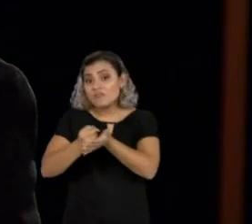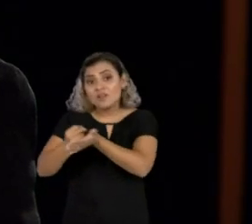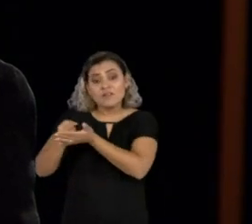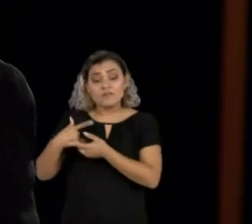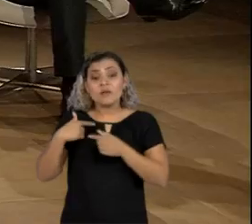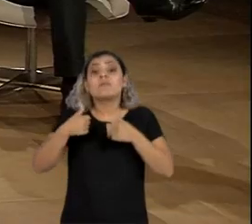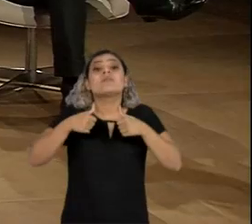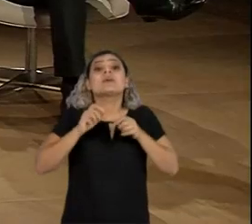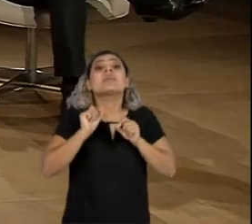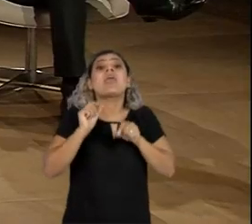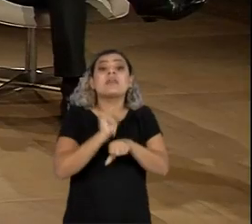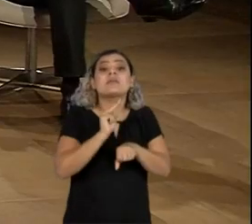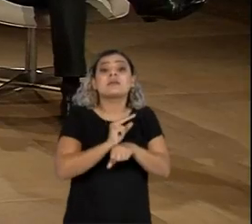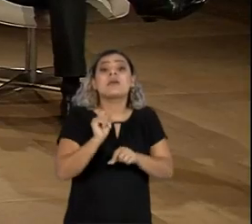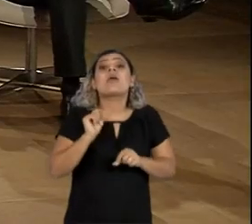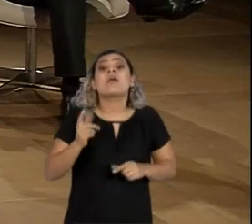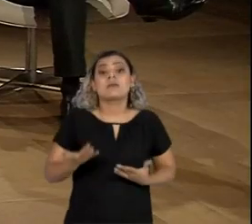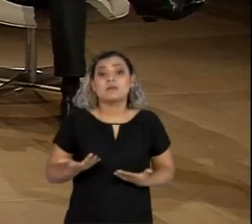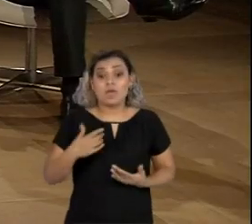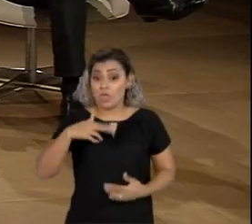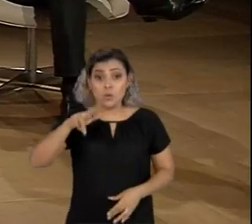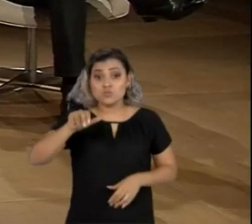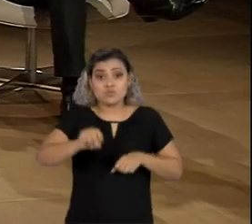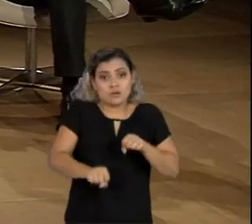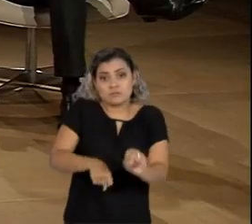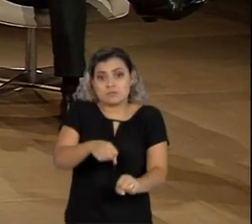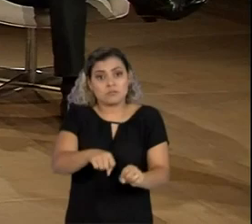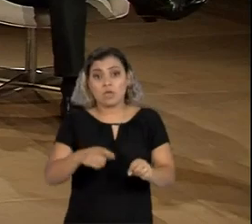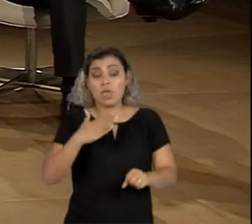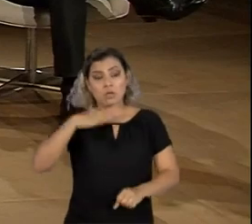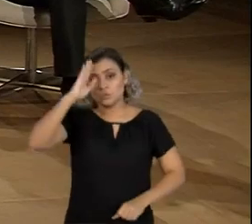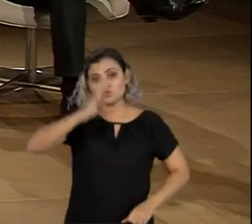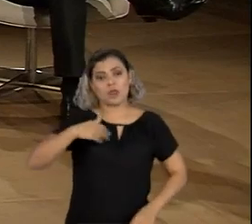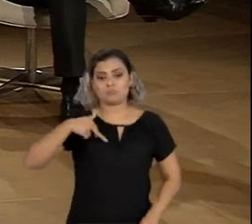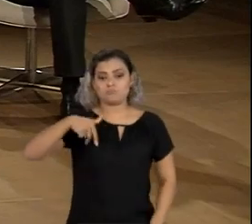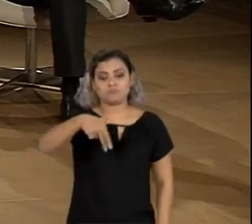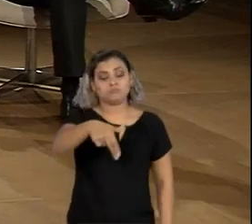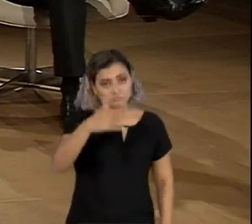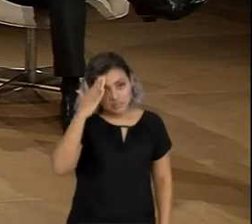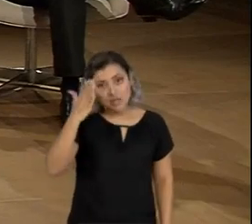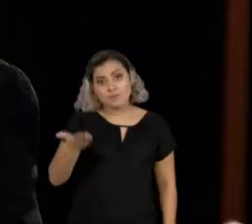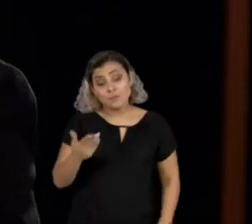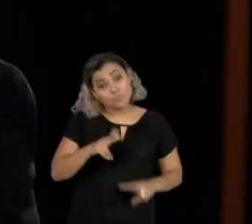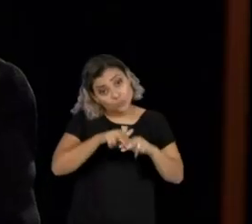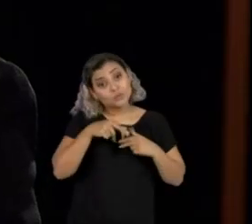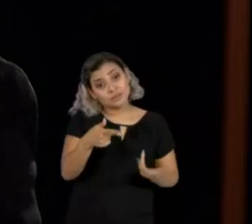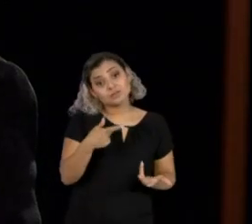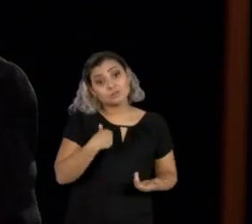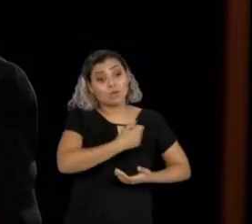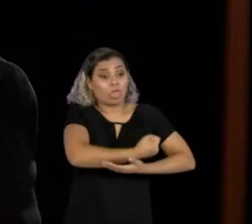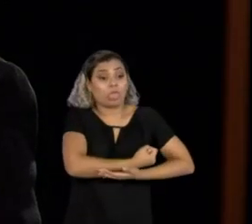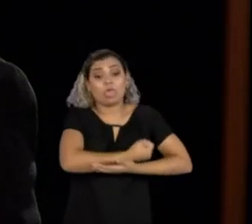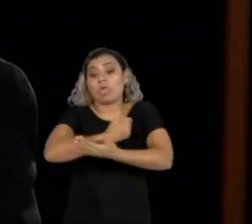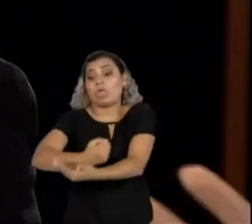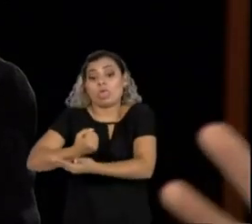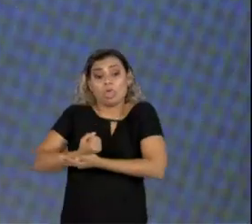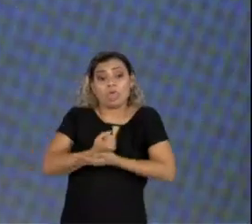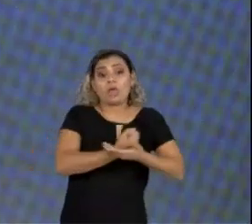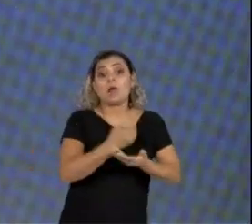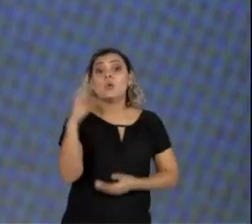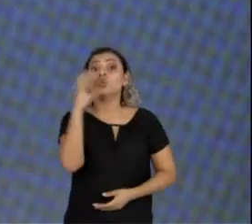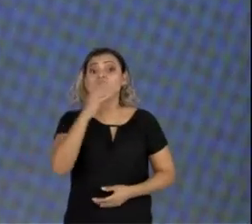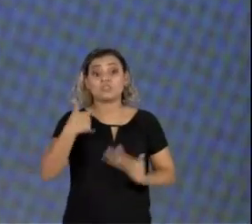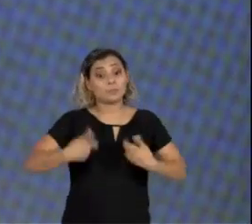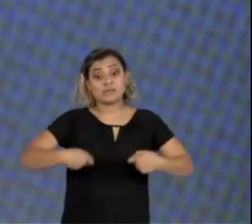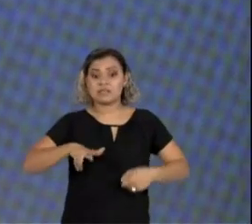eu nunca engatinhei. Eu já saí pelo andando mesmo. Deve ter sido isso, entendeu? Uma certa urgência em